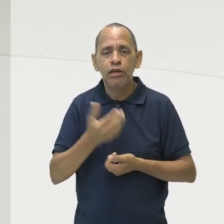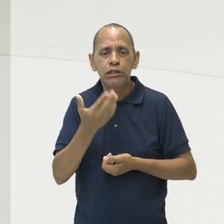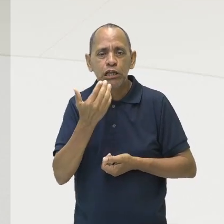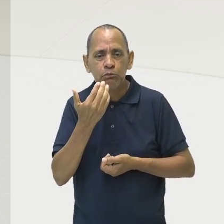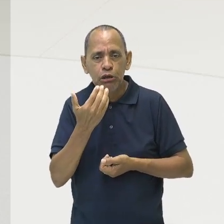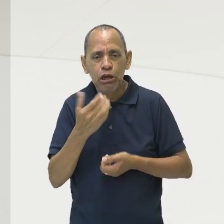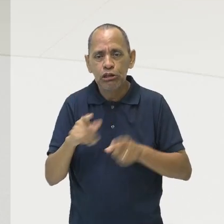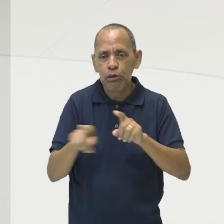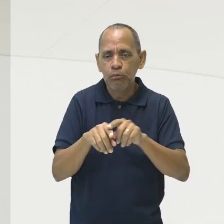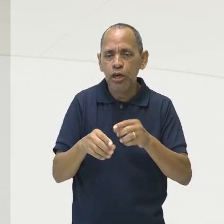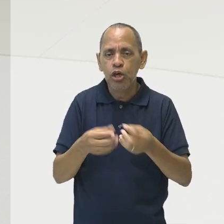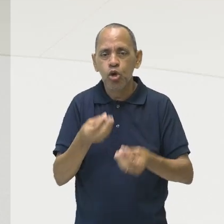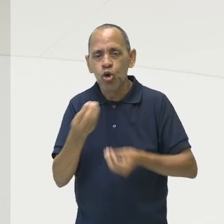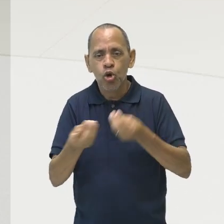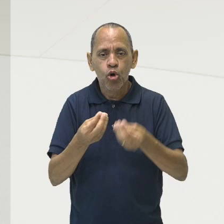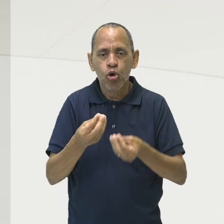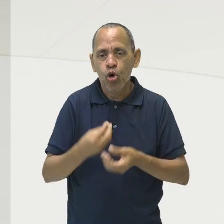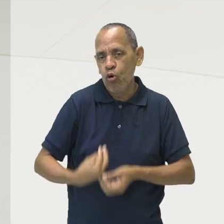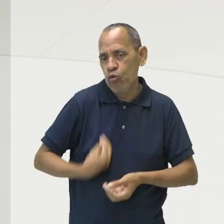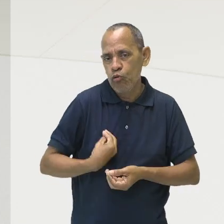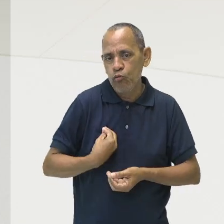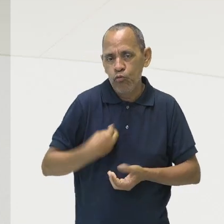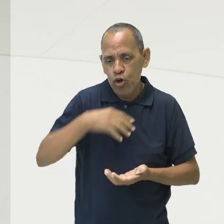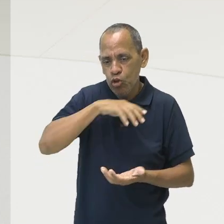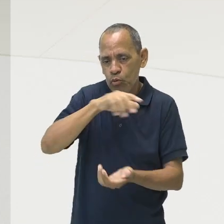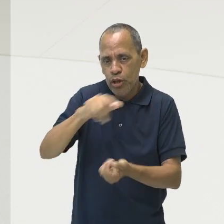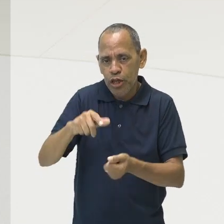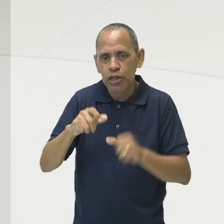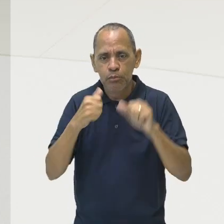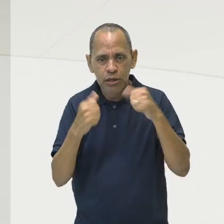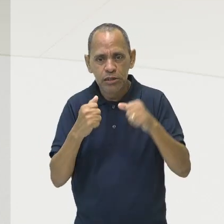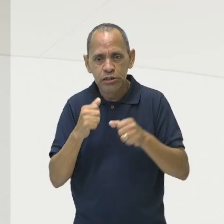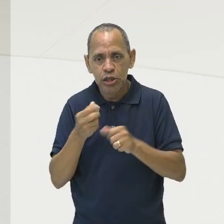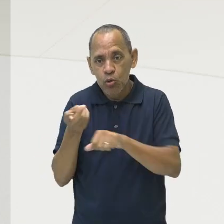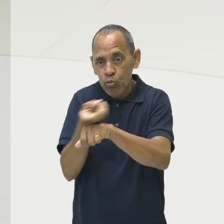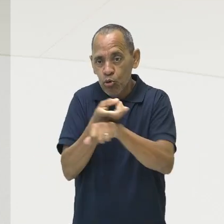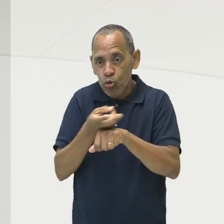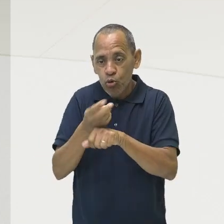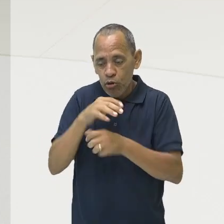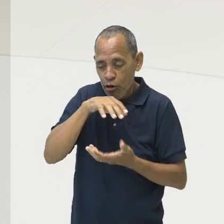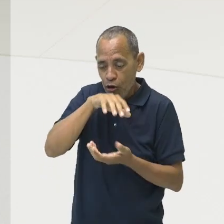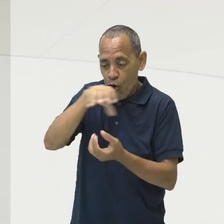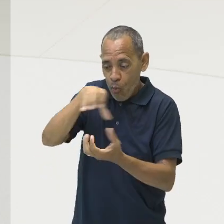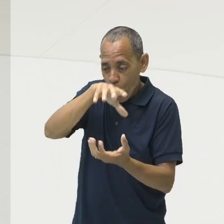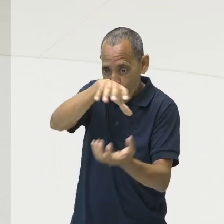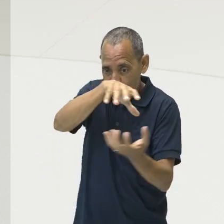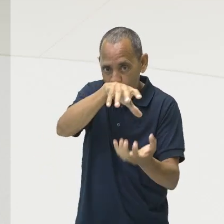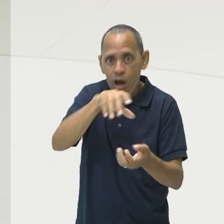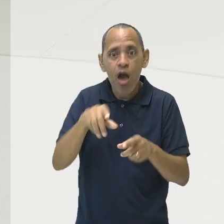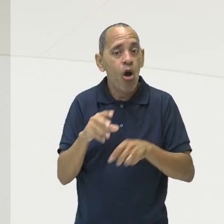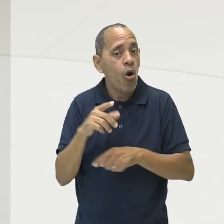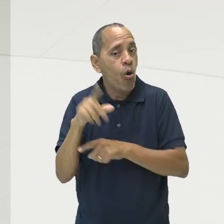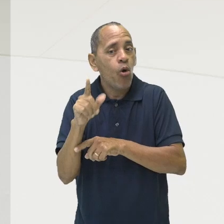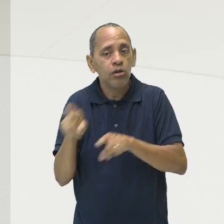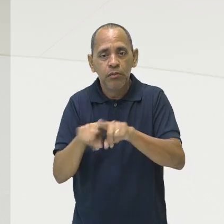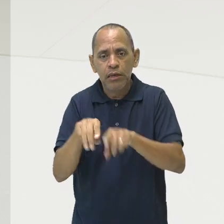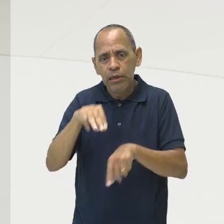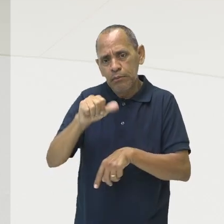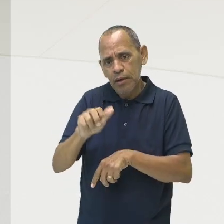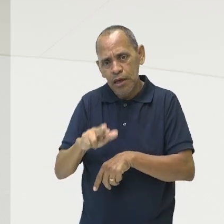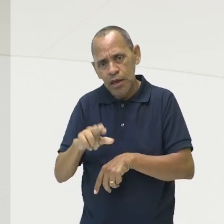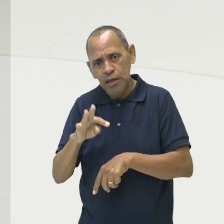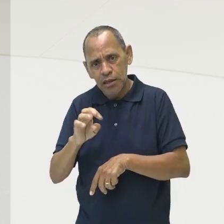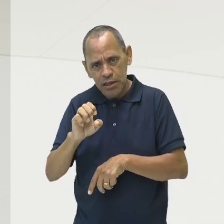para procurar vida em outro país, em outro planeta. Não é? A gente vê aí que a gente fala muito sobre Marte. Será que lá em